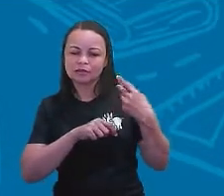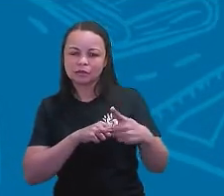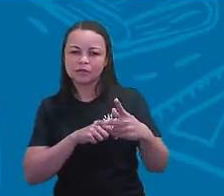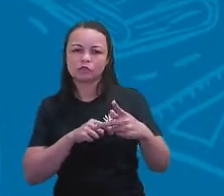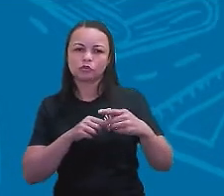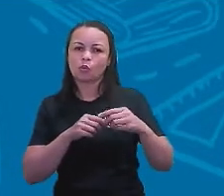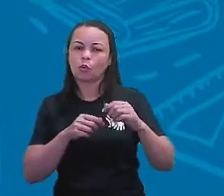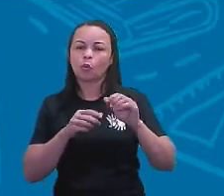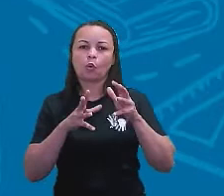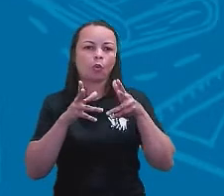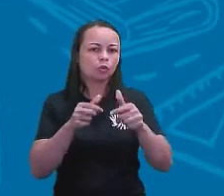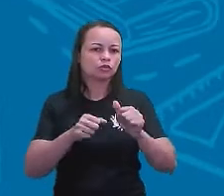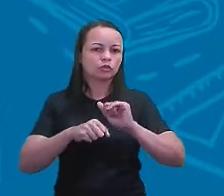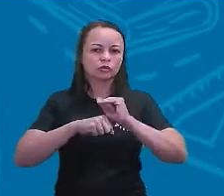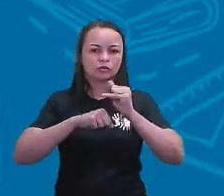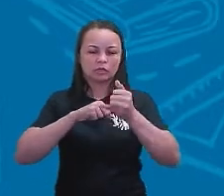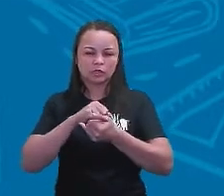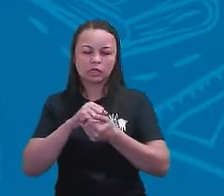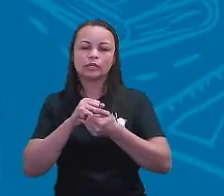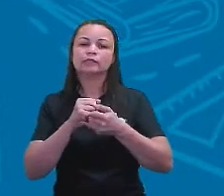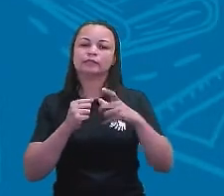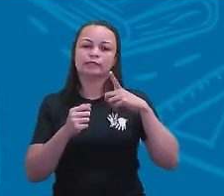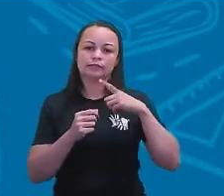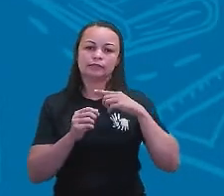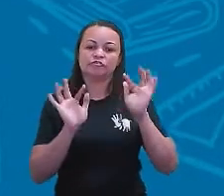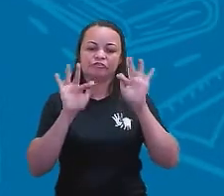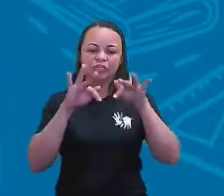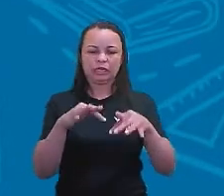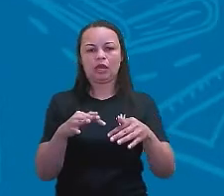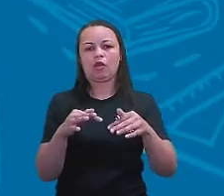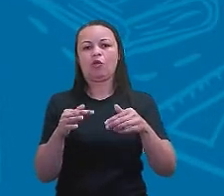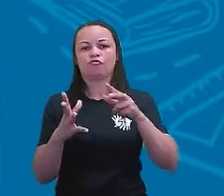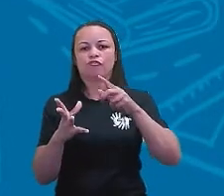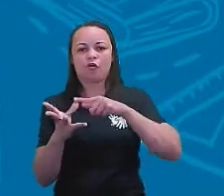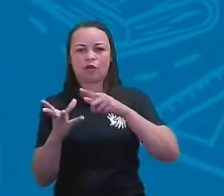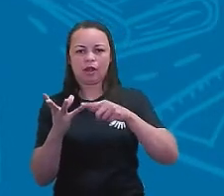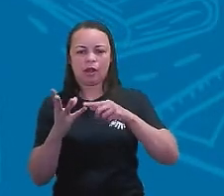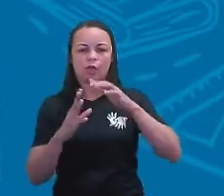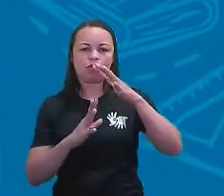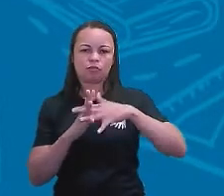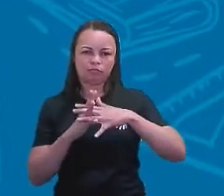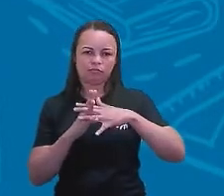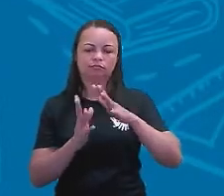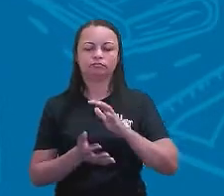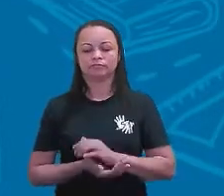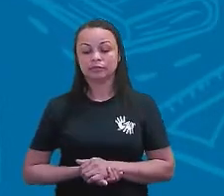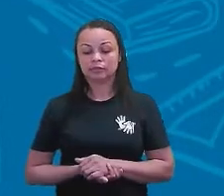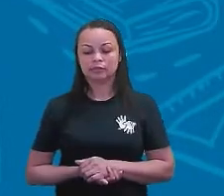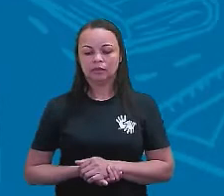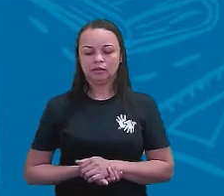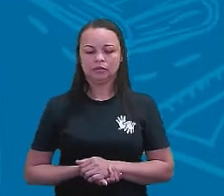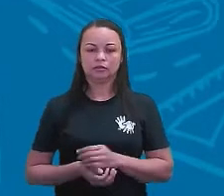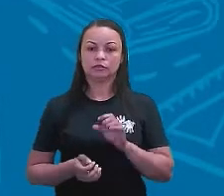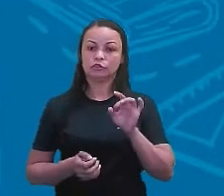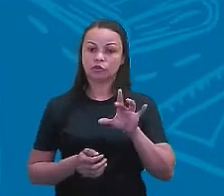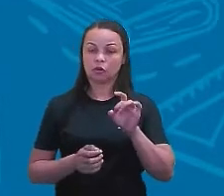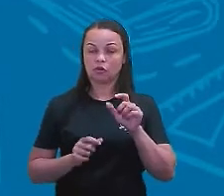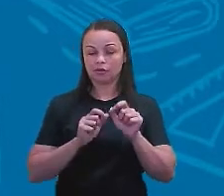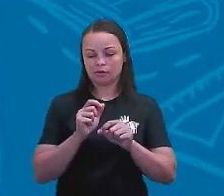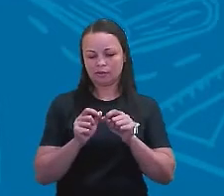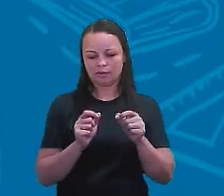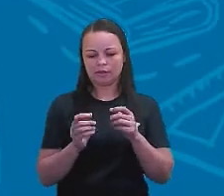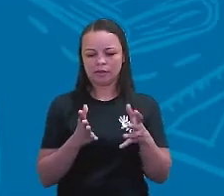de adjetivos que terminam em vogal mais consoante. Então, fica ligadinho. Só que há exceções. E